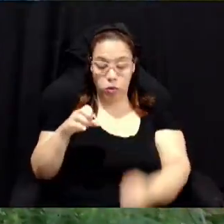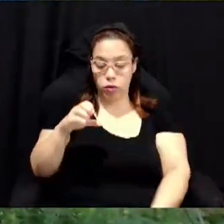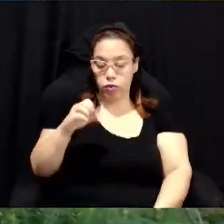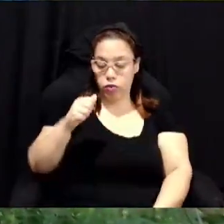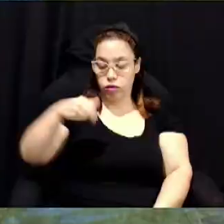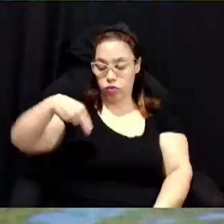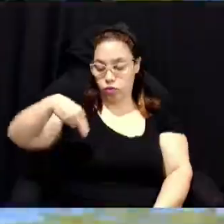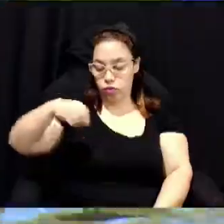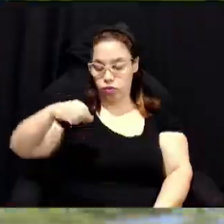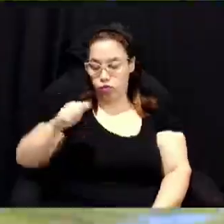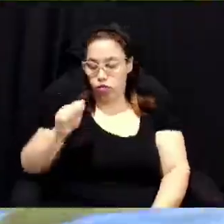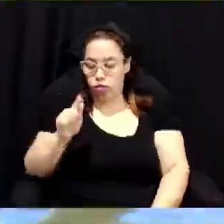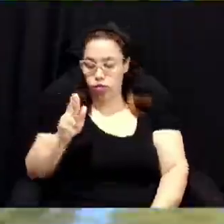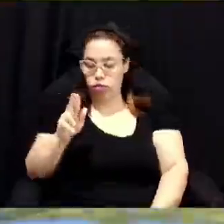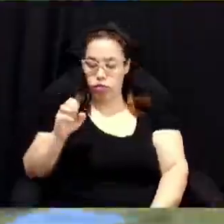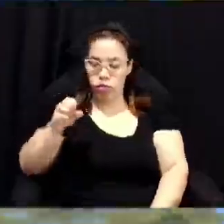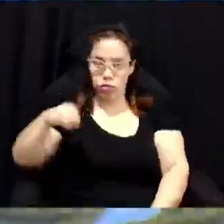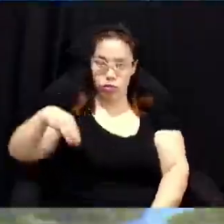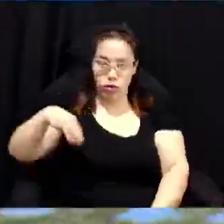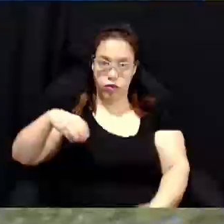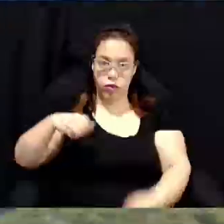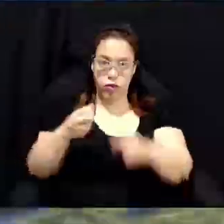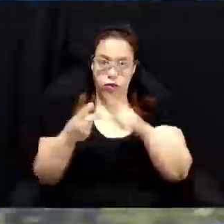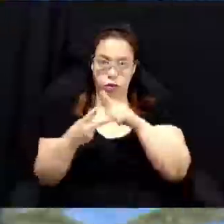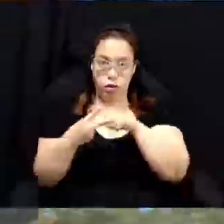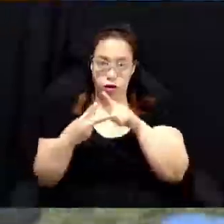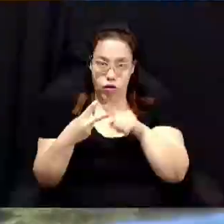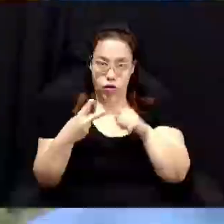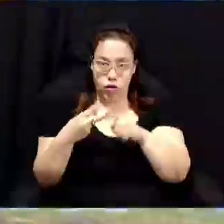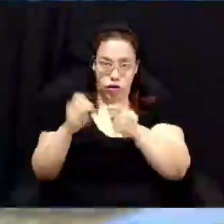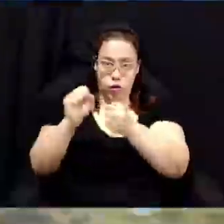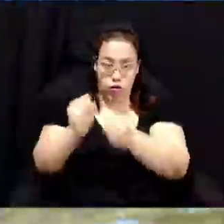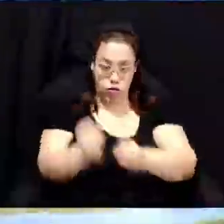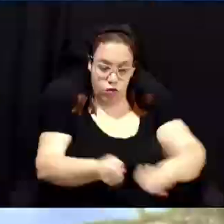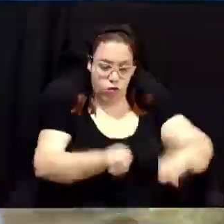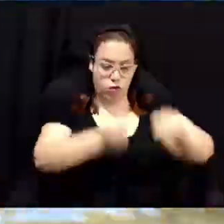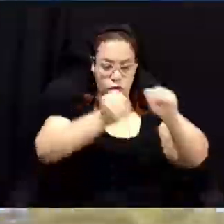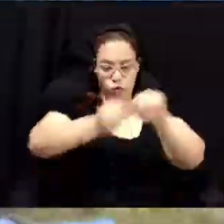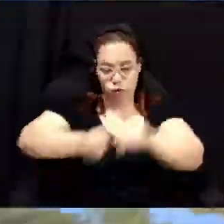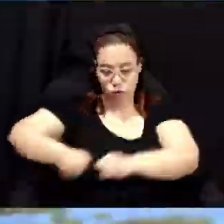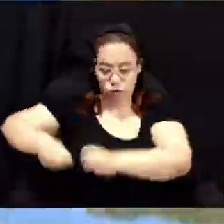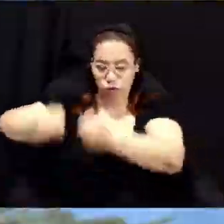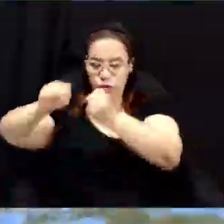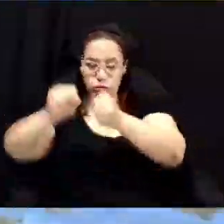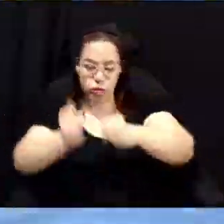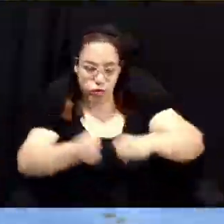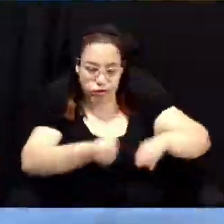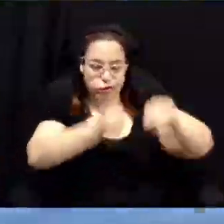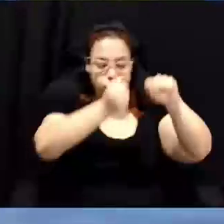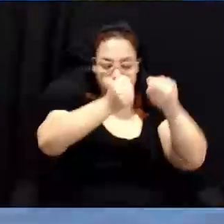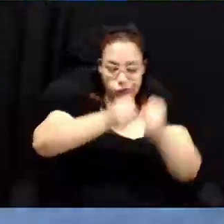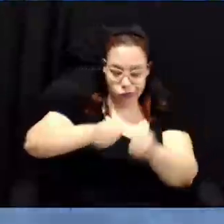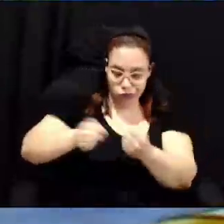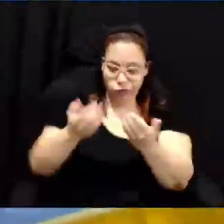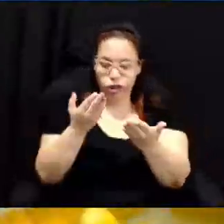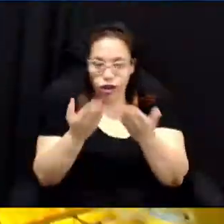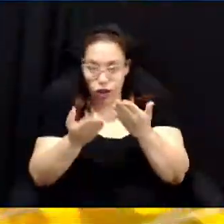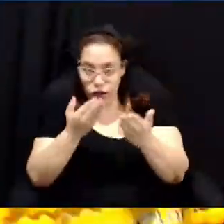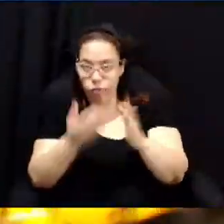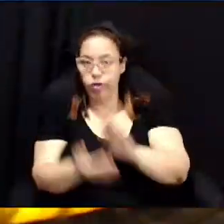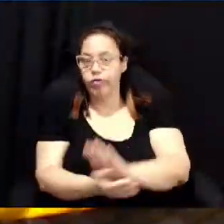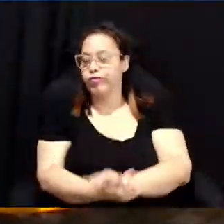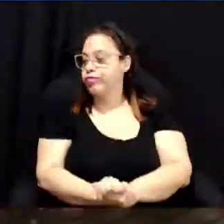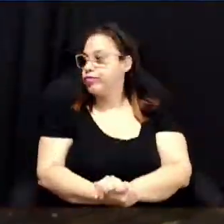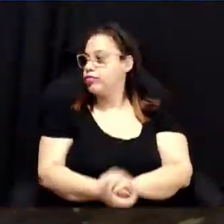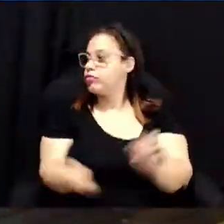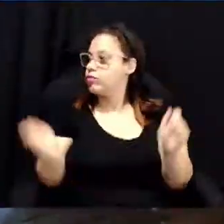os remos com pá dupla, né? Onde você rema esquerda-direita para ter sempre esse equilíbrio. E é possível competir